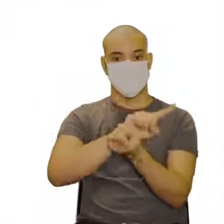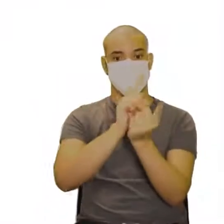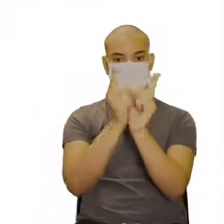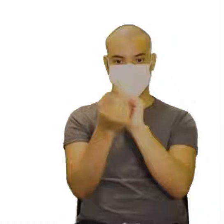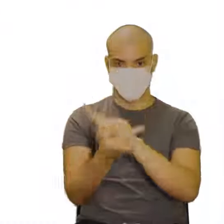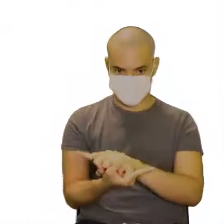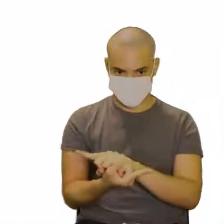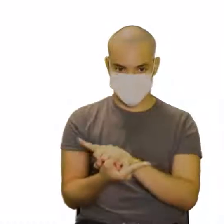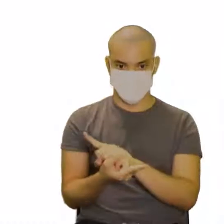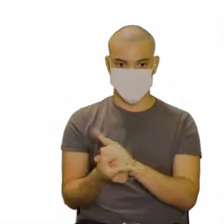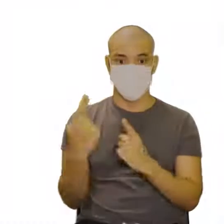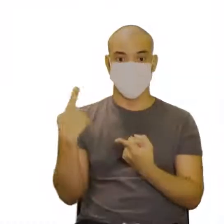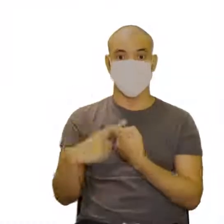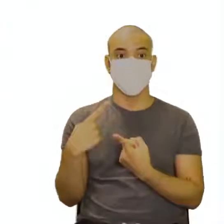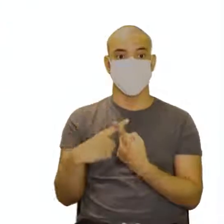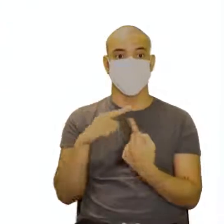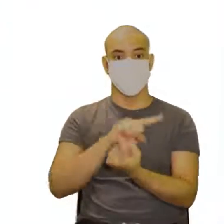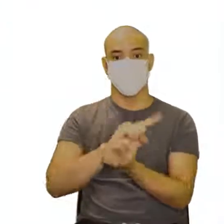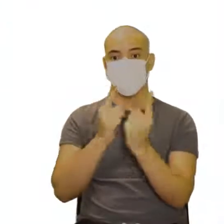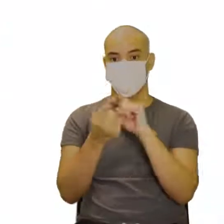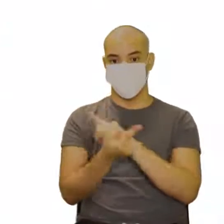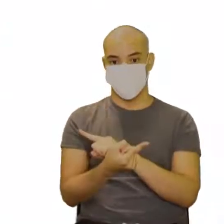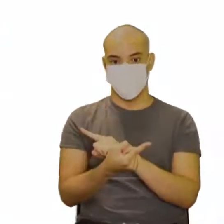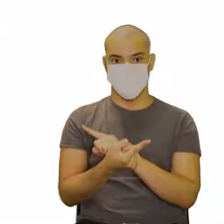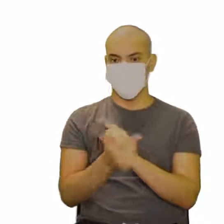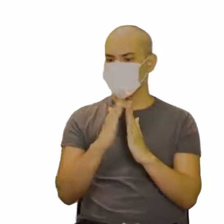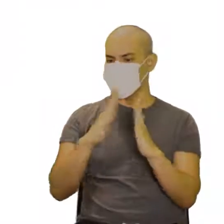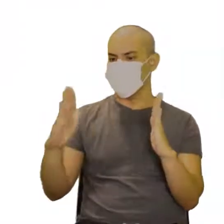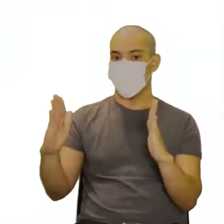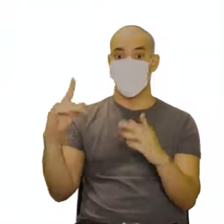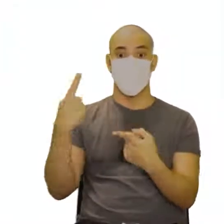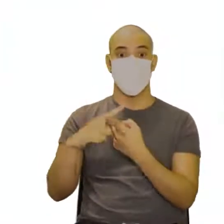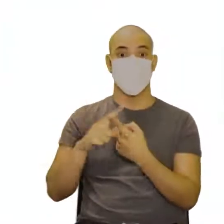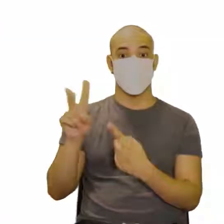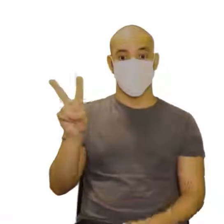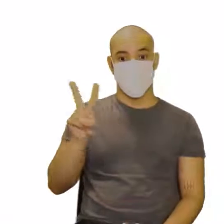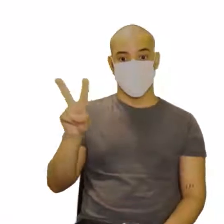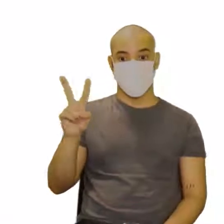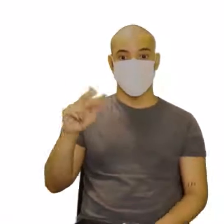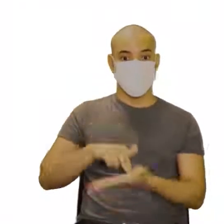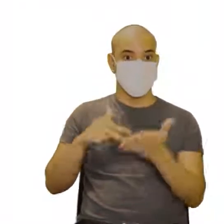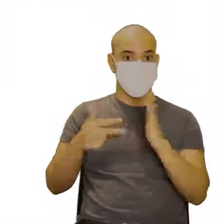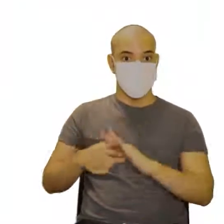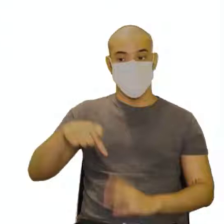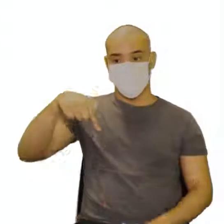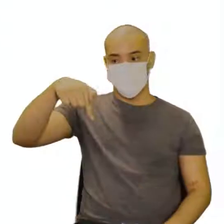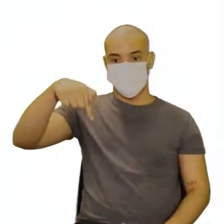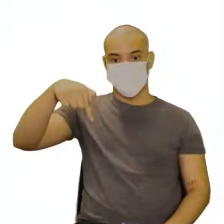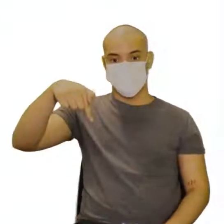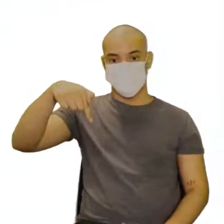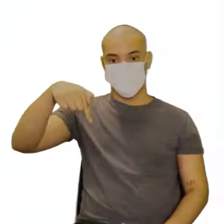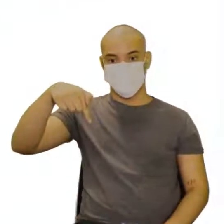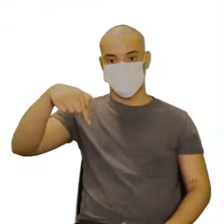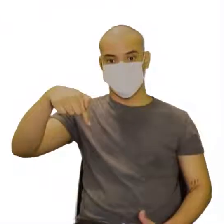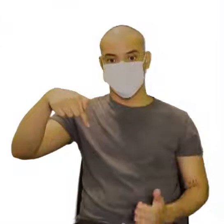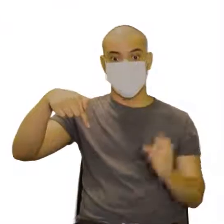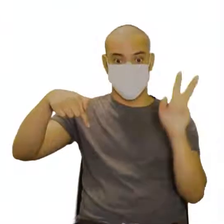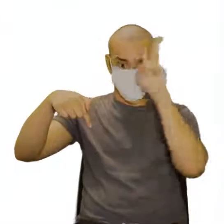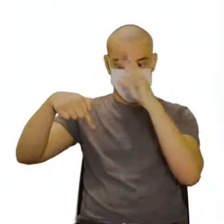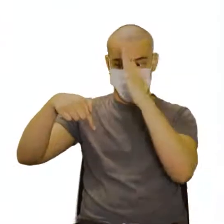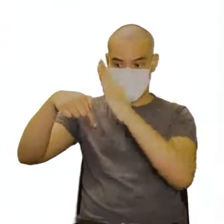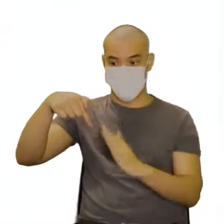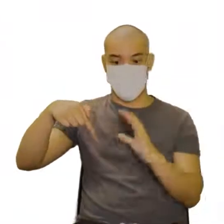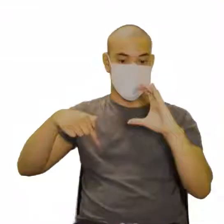inverso, tá? Por que o inverso, professora, se tá em série? Porque a voltagem é a carga sobre a